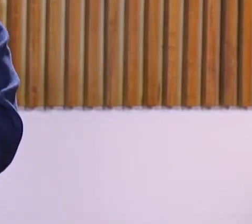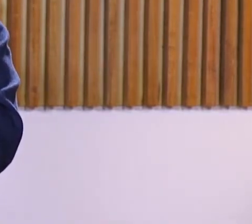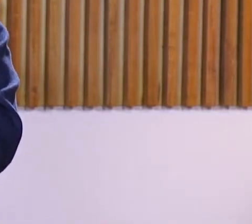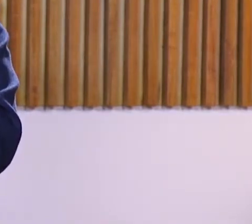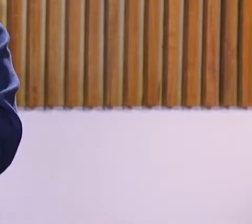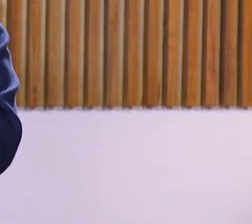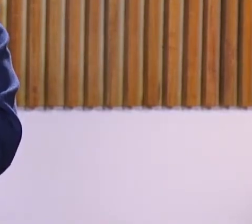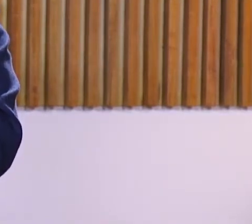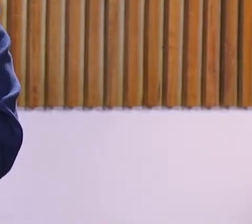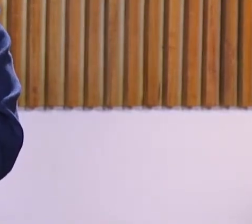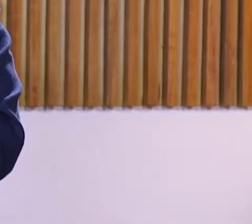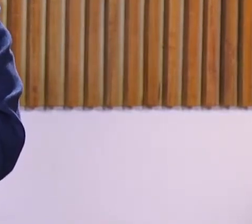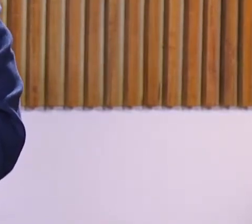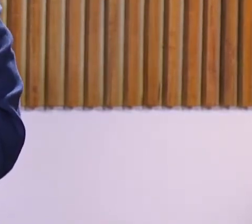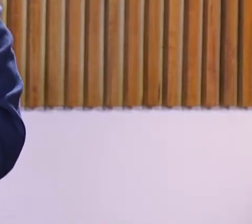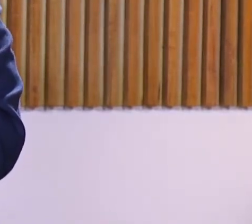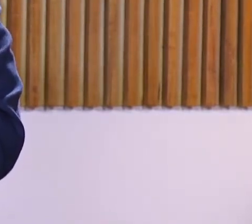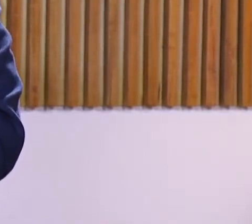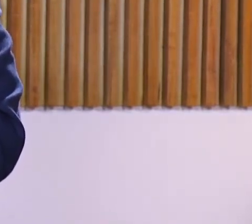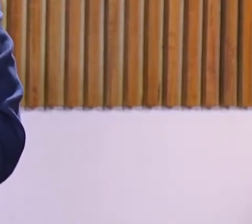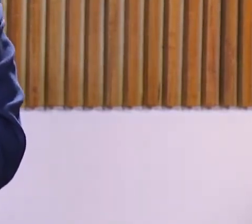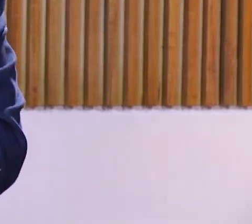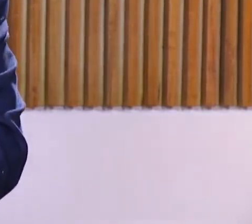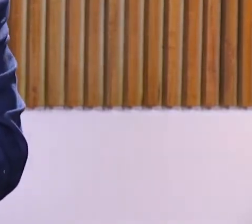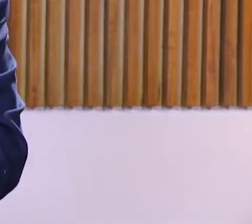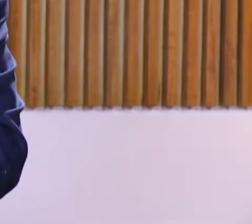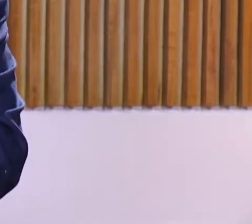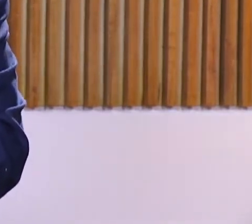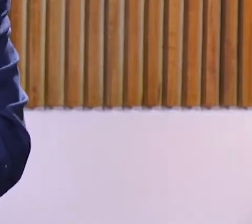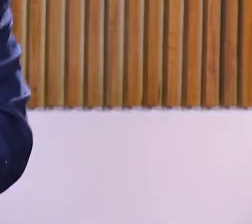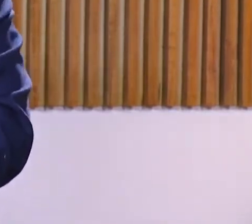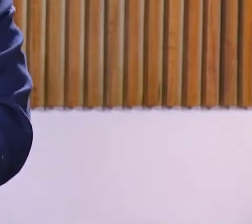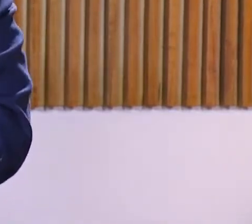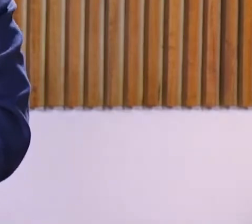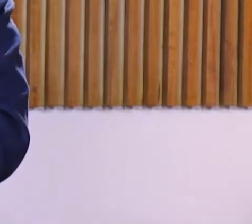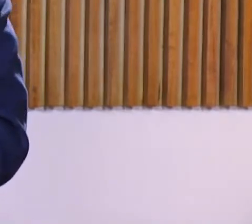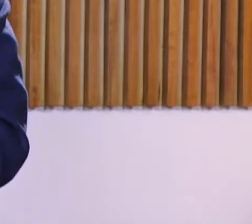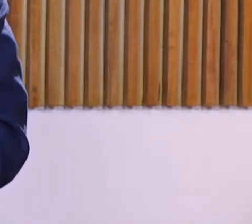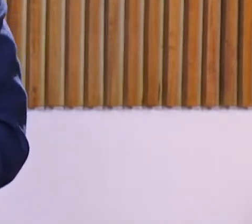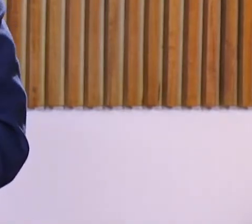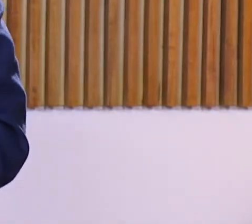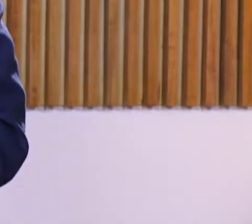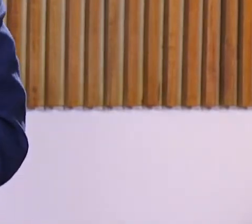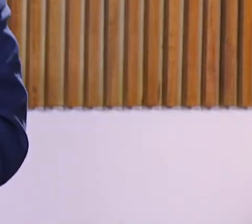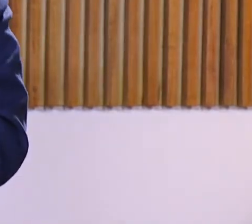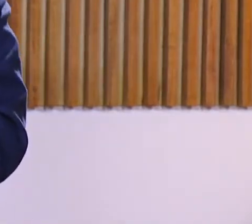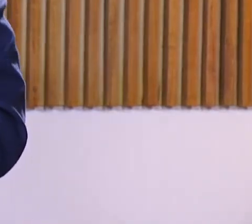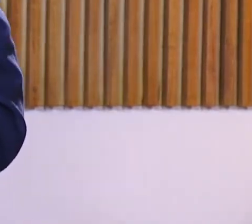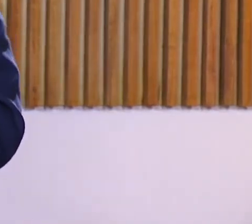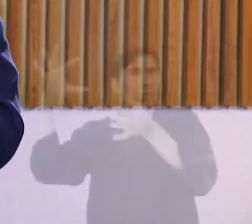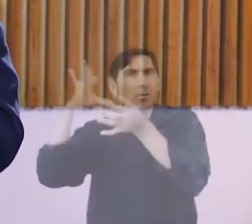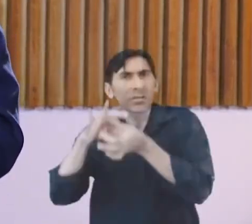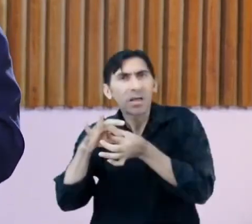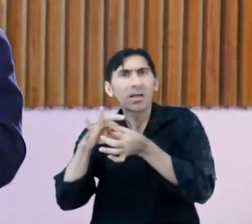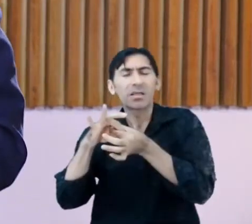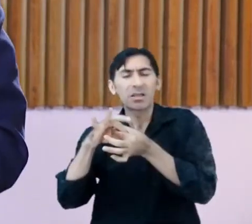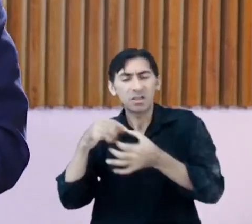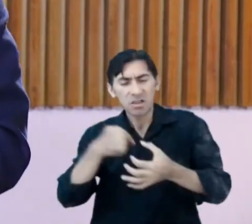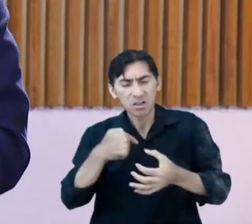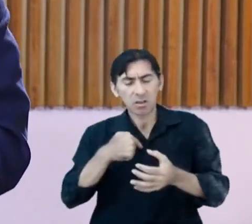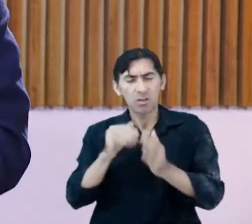nós. É Ele quem faz a obra, enquanto nós estamos conectados com Ele, através da oração, através do estudo da